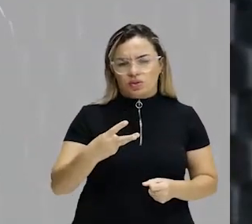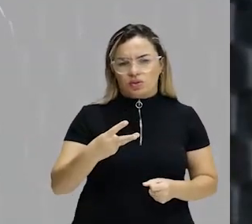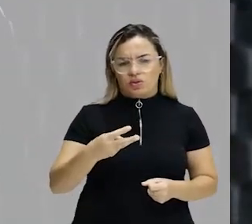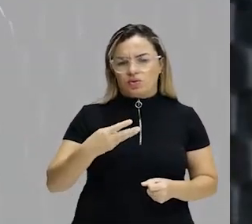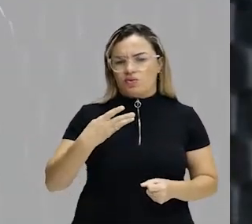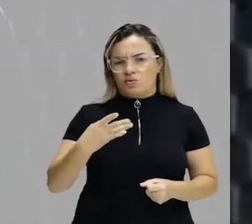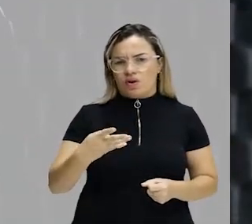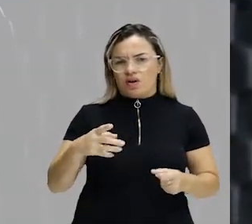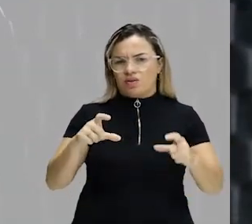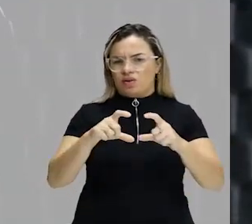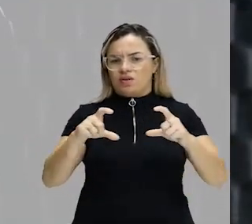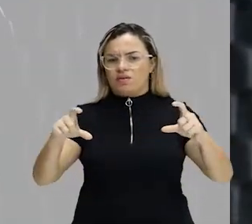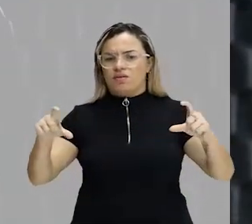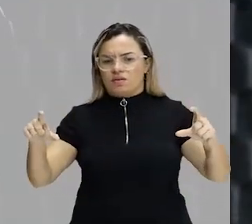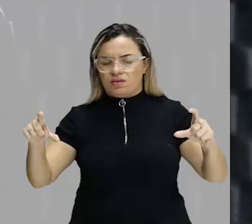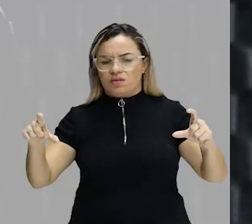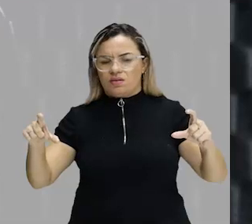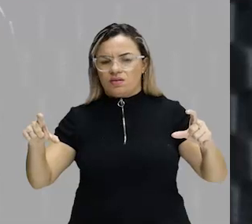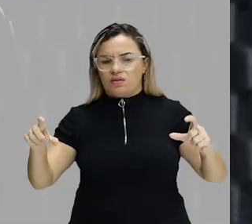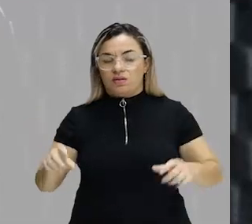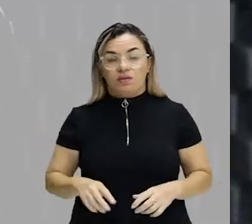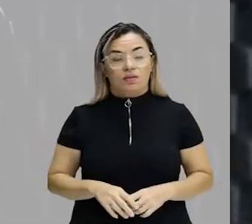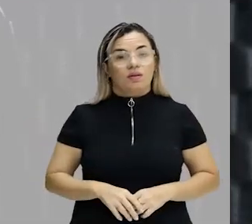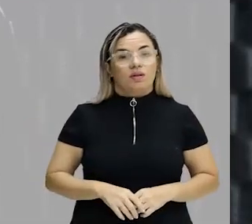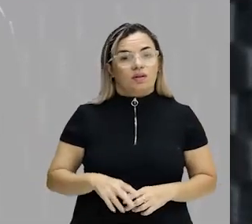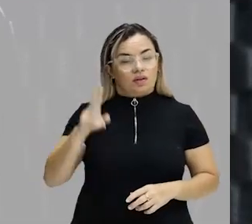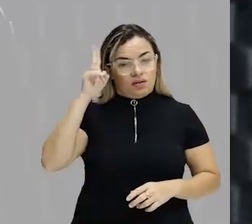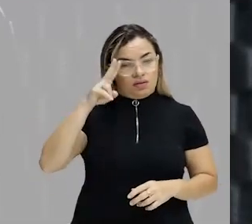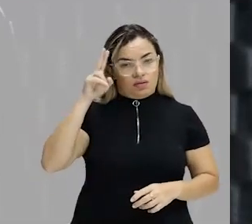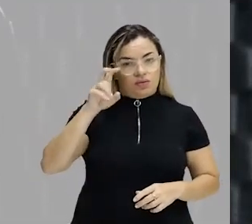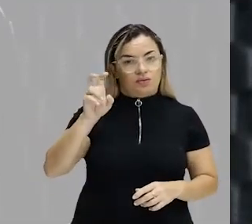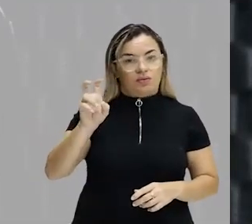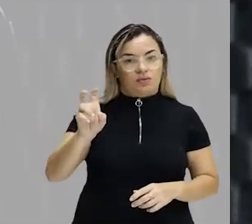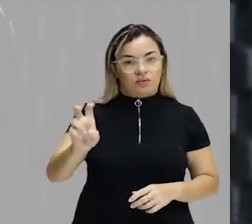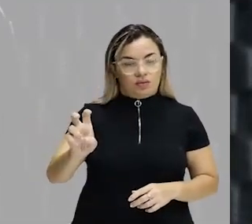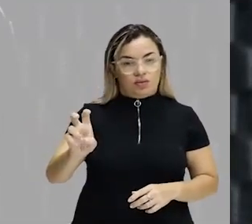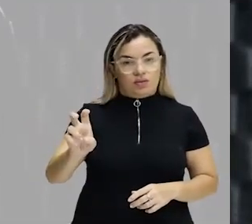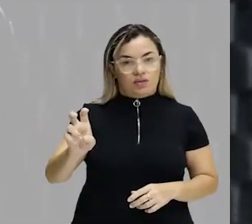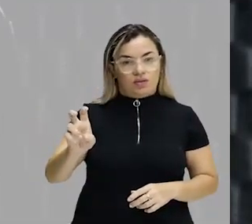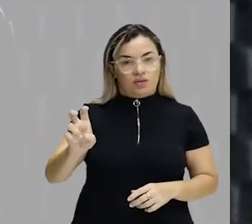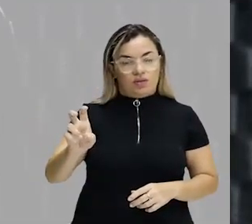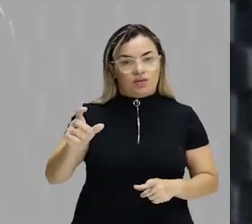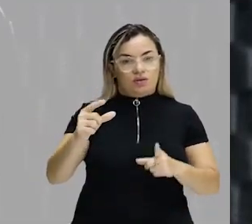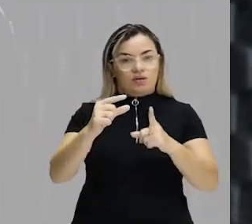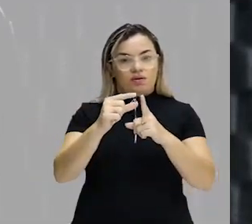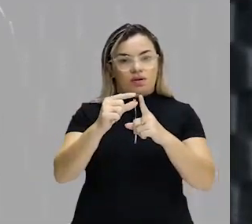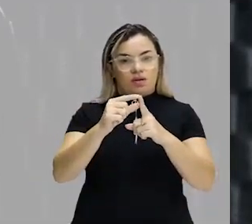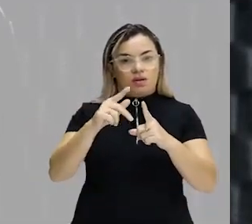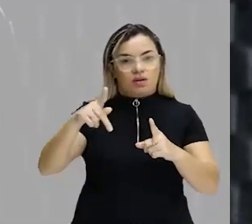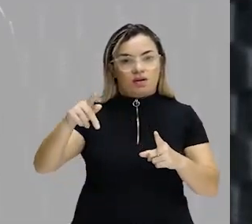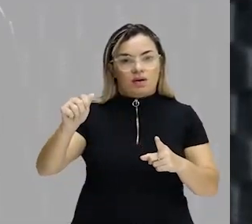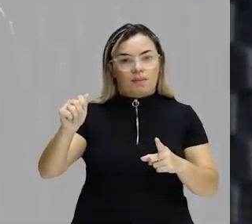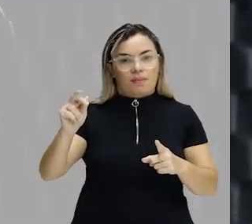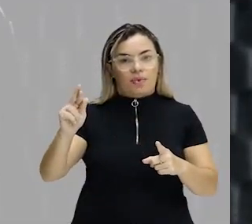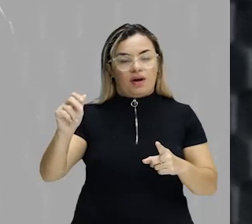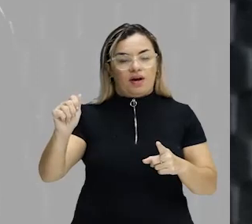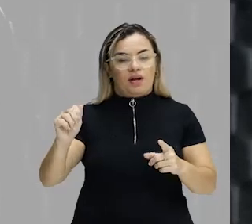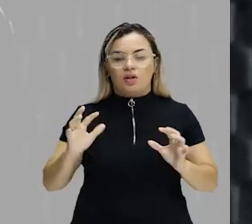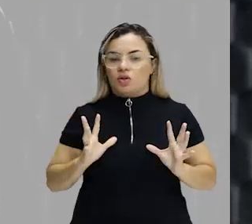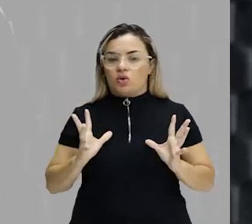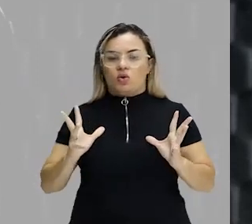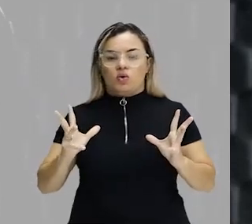quatro? Lembrando que são 5 paras aqui, tá bom? E aí? Vamos ver de novo? Todo aquele que